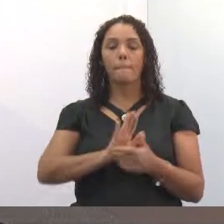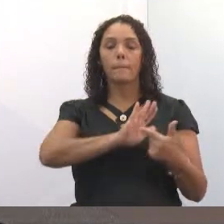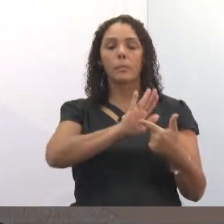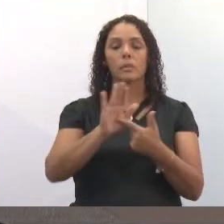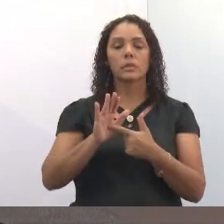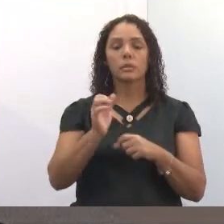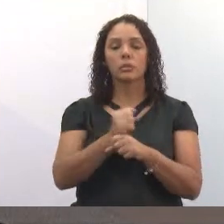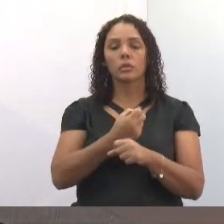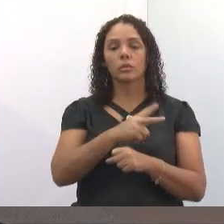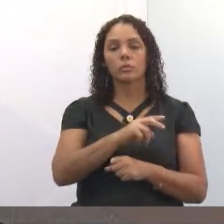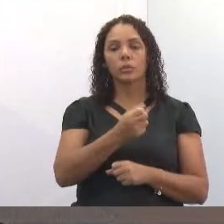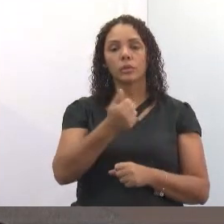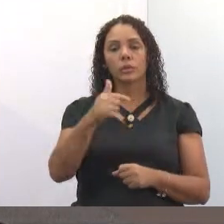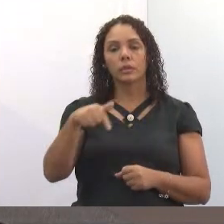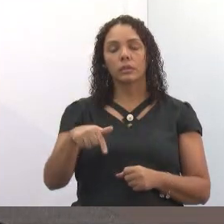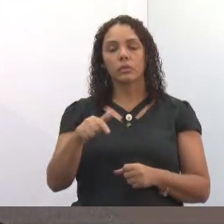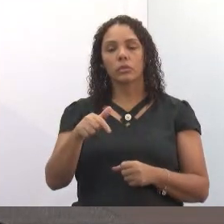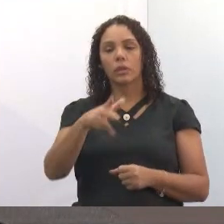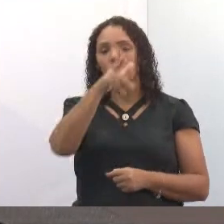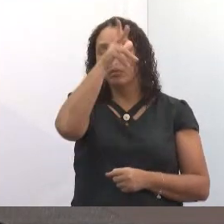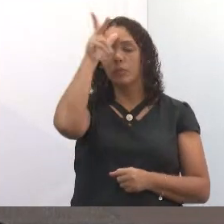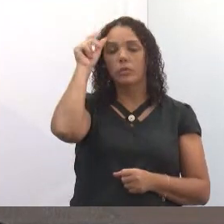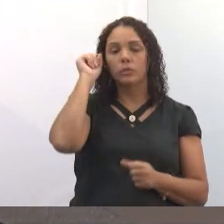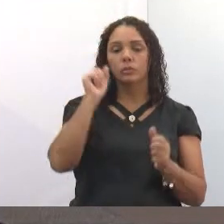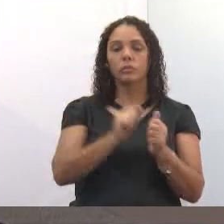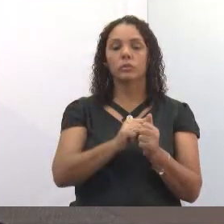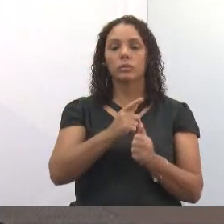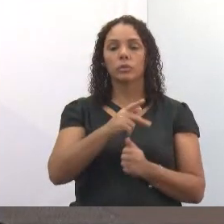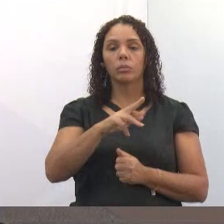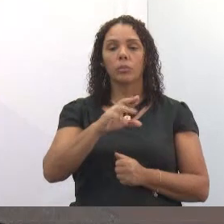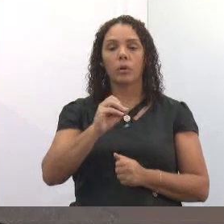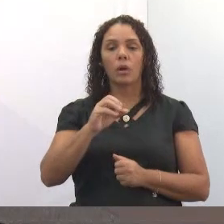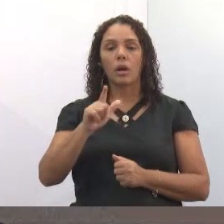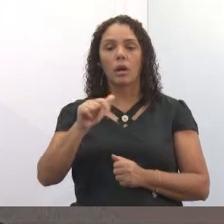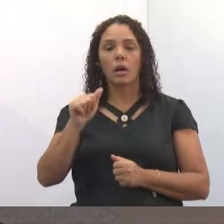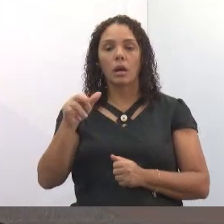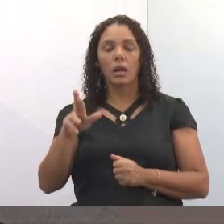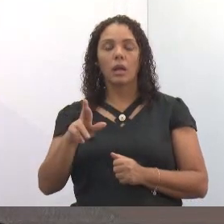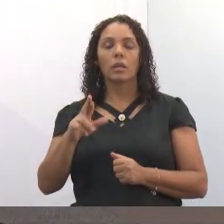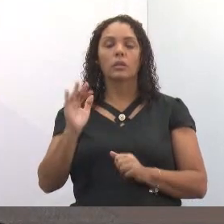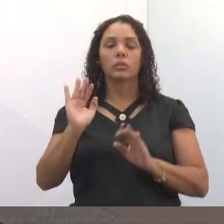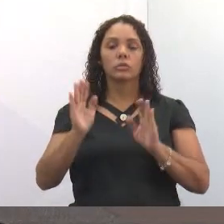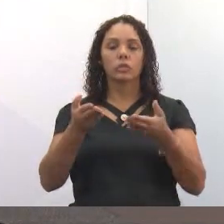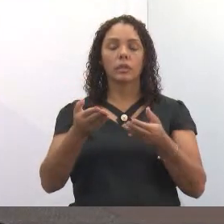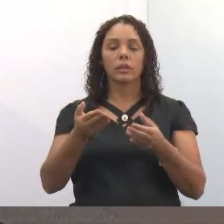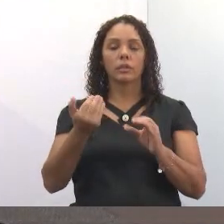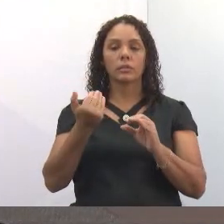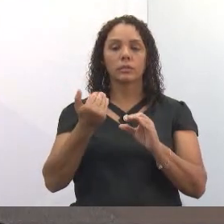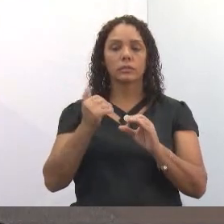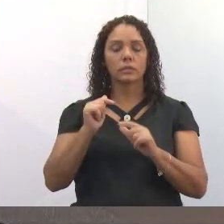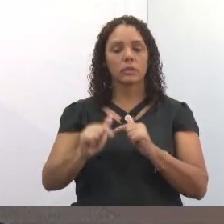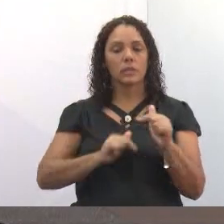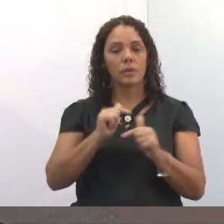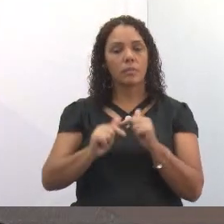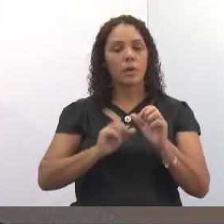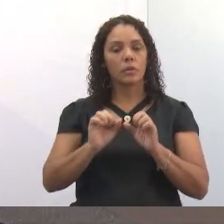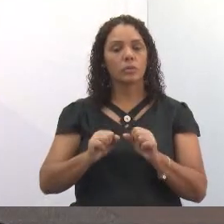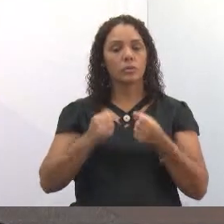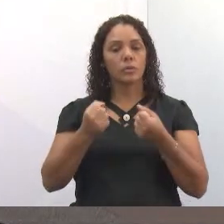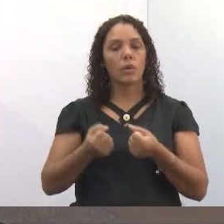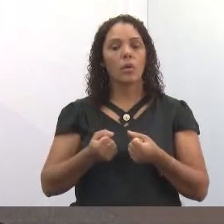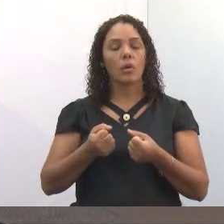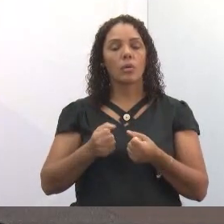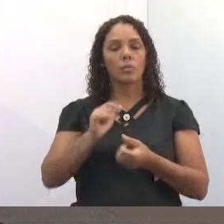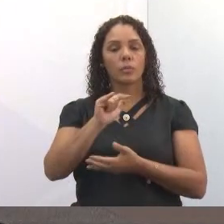2017, a Prefeitura Municipal de Jacareí, em parceria com a Fundação Prolar, vem enviando esforços nos trabalhos de